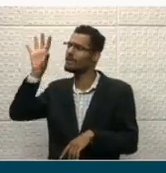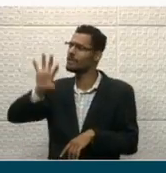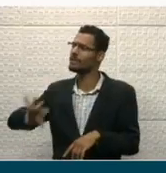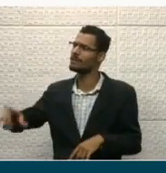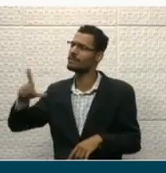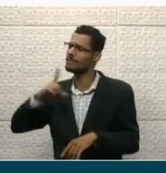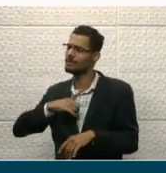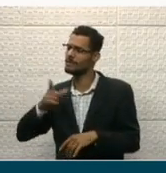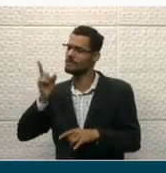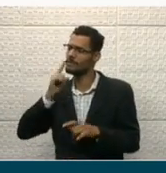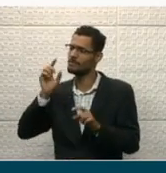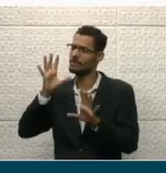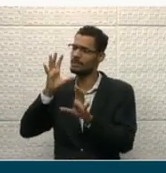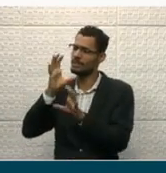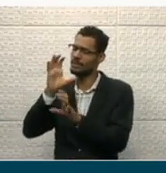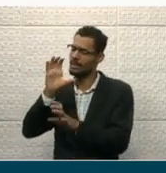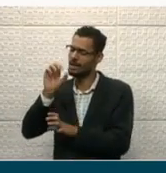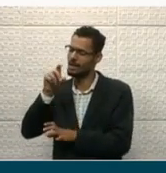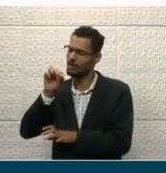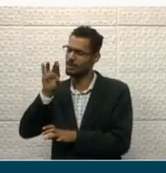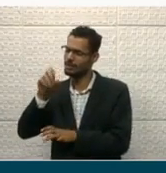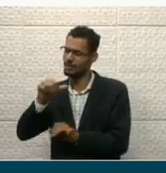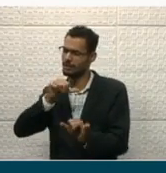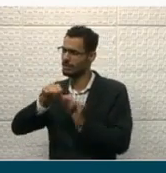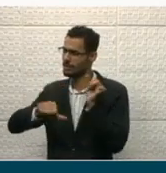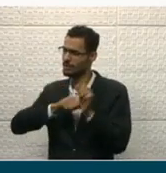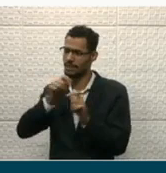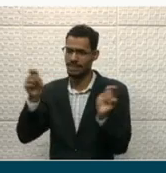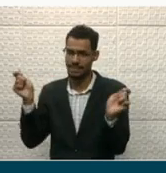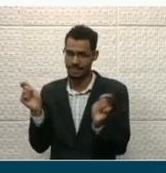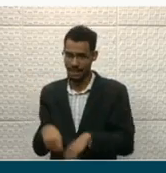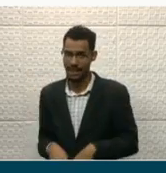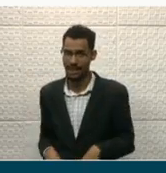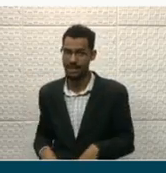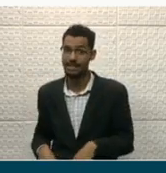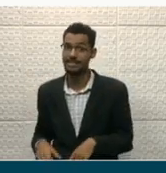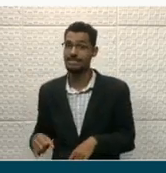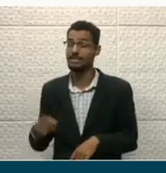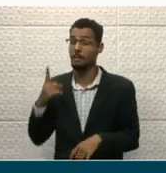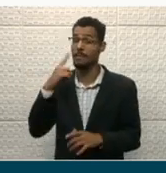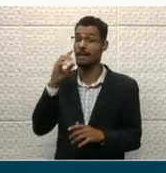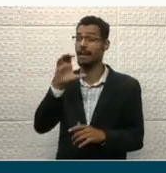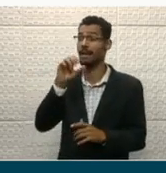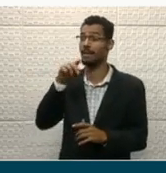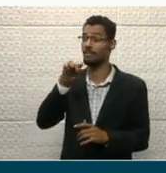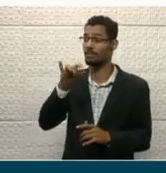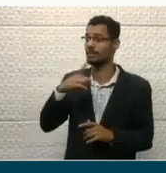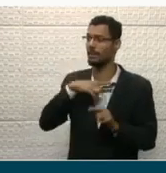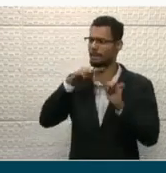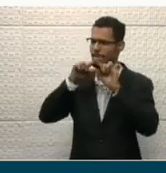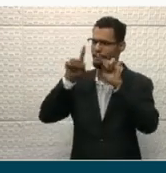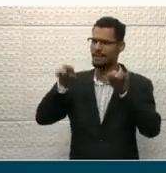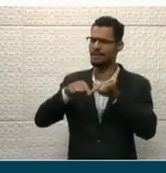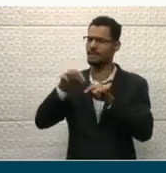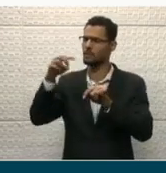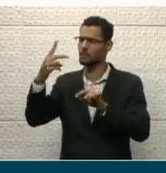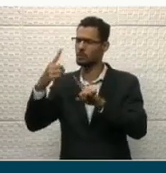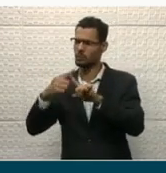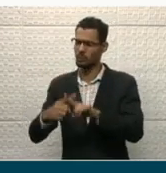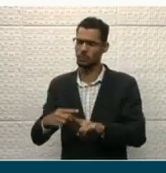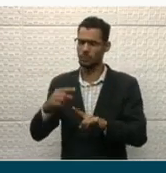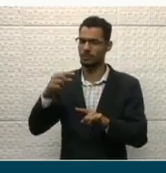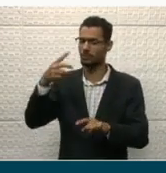matriz como a matriz canônica da transformação. Então, se eu tenho essa matriz de tamanho 2 por